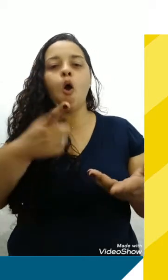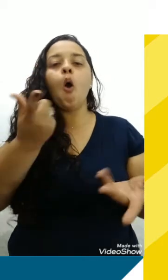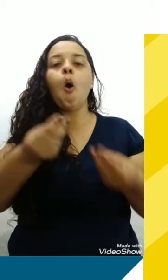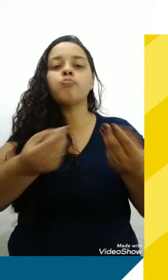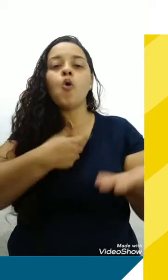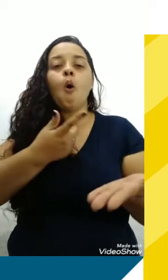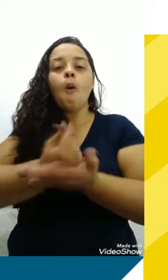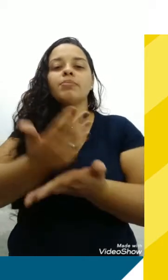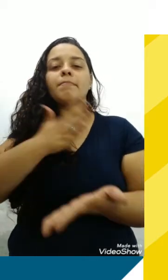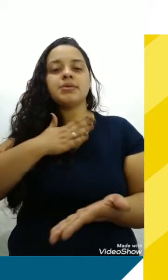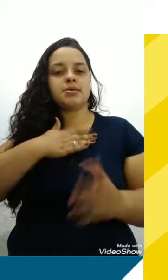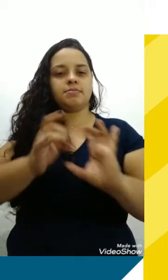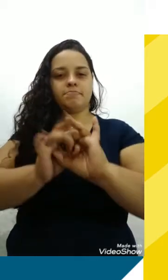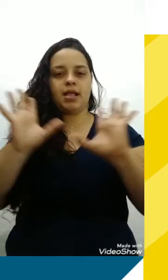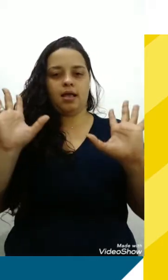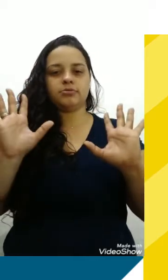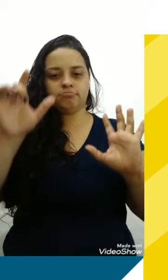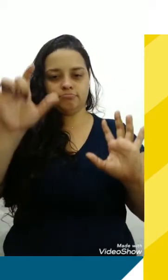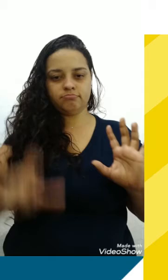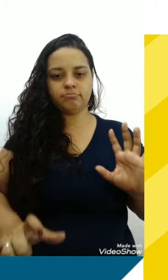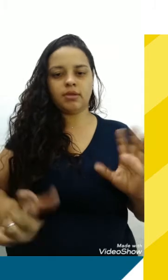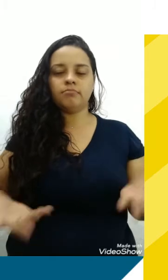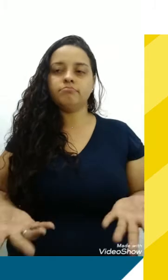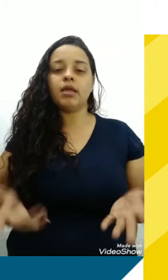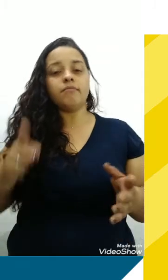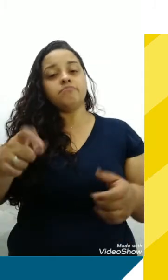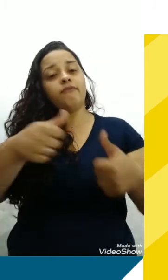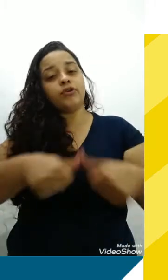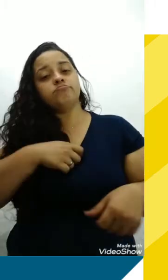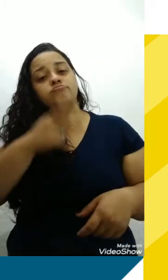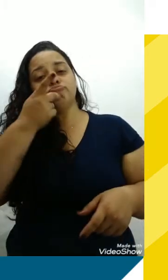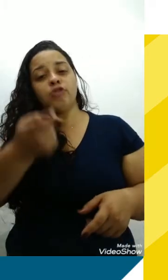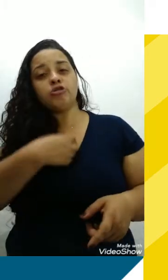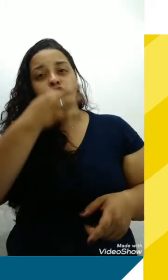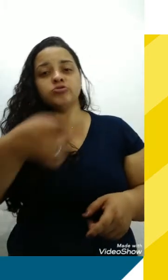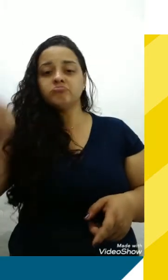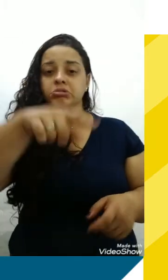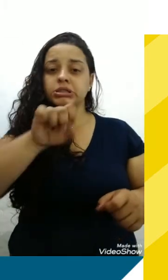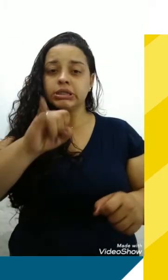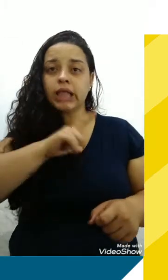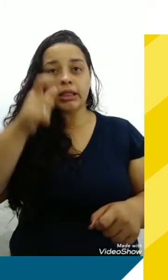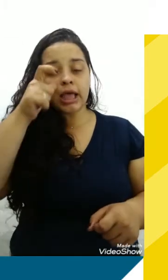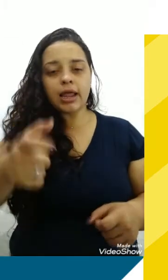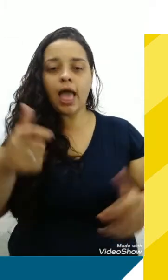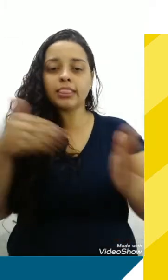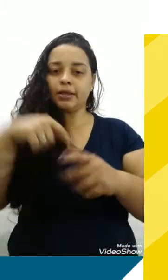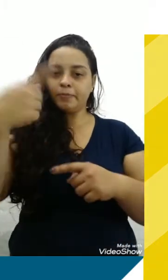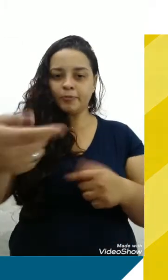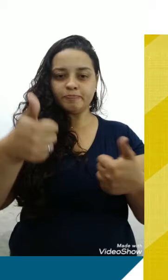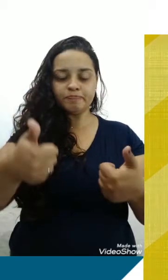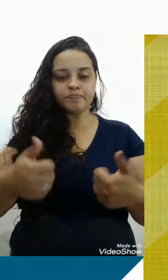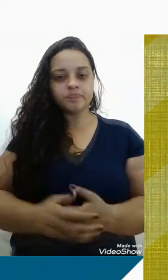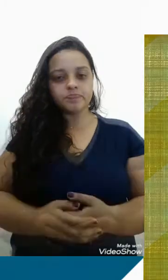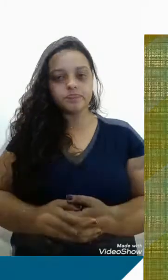da liberdade por essas pessoas. Enfim, fica aí a indicação desse livro para quem se interessar e até já, a